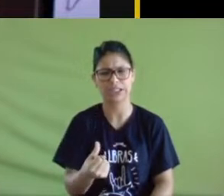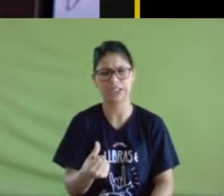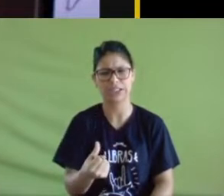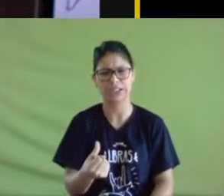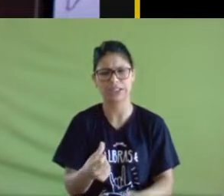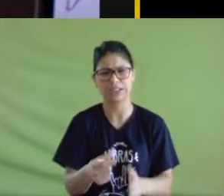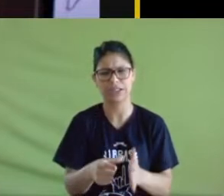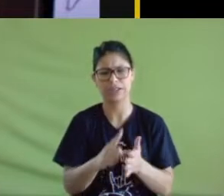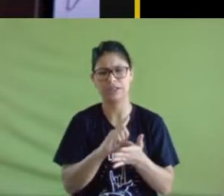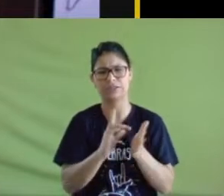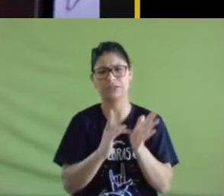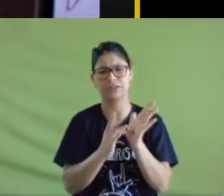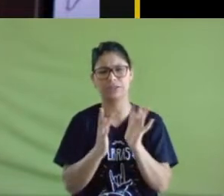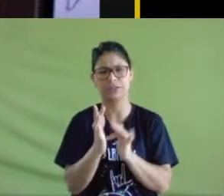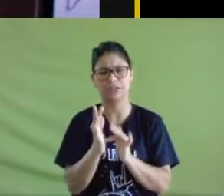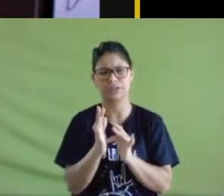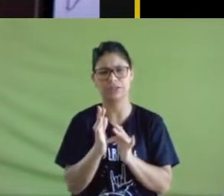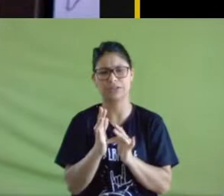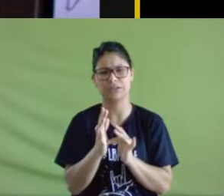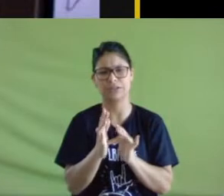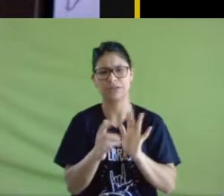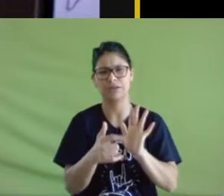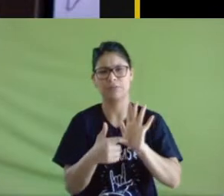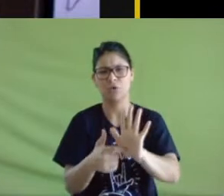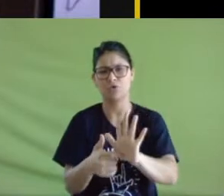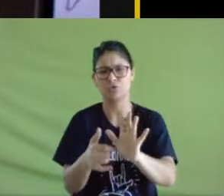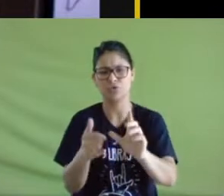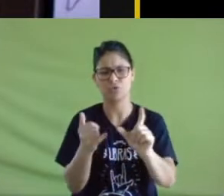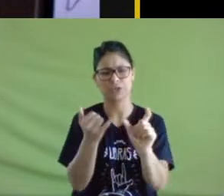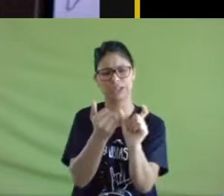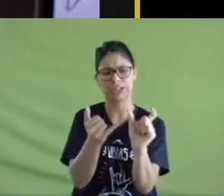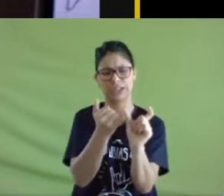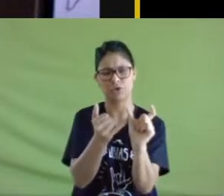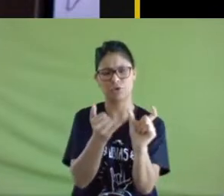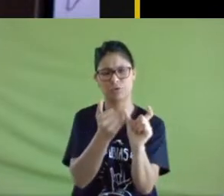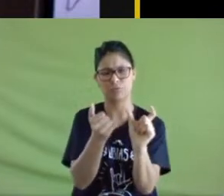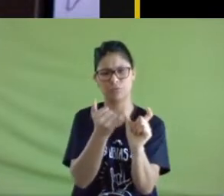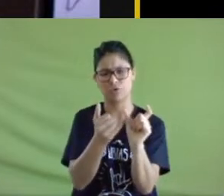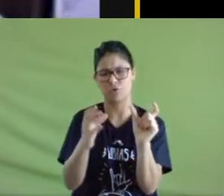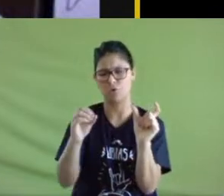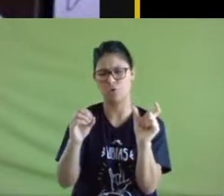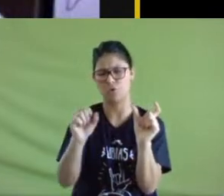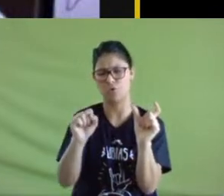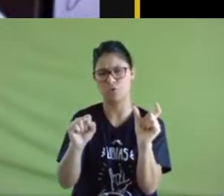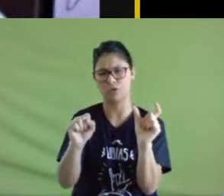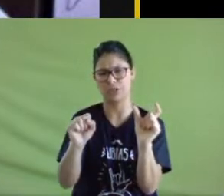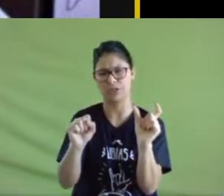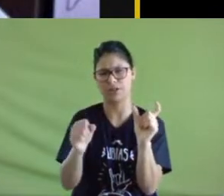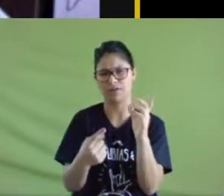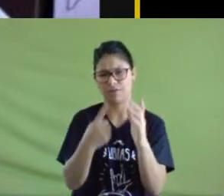que identifica o Simônides de Cos como o inventor da memória artificial.